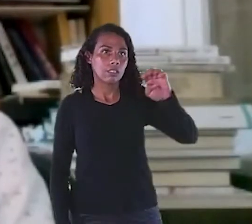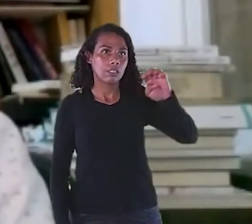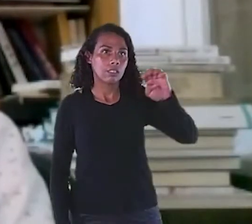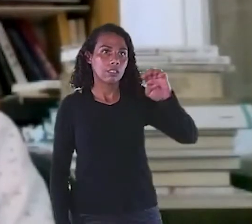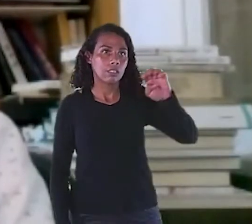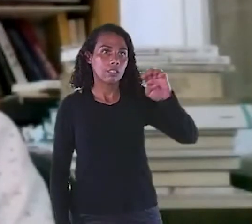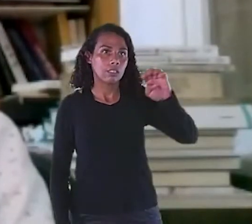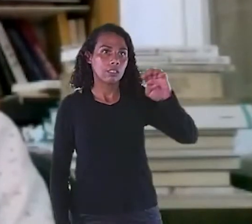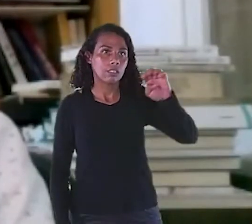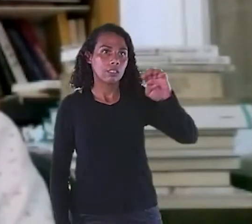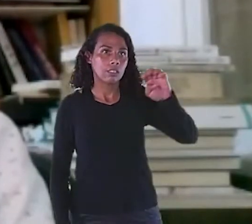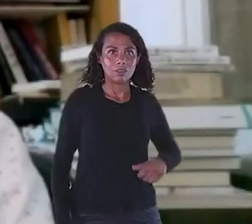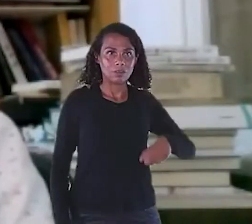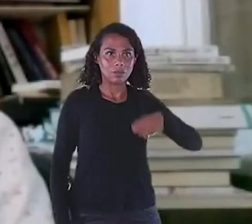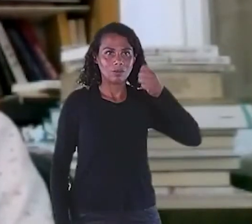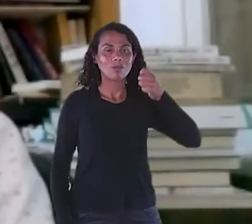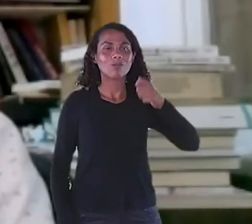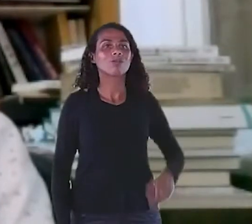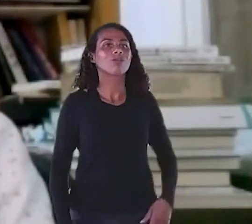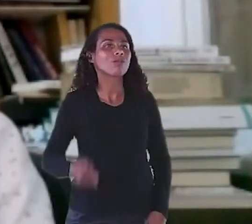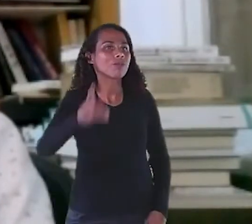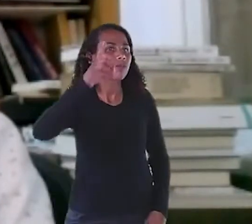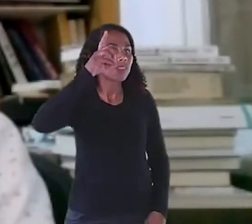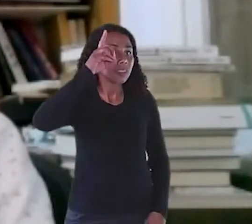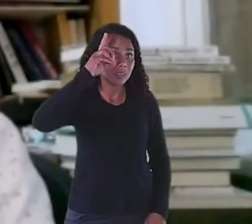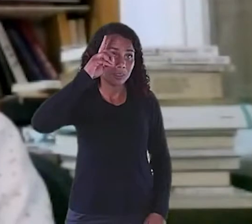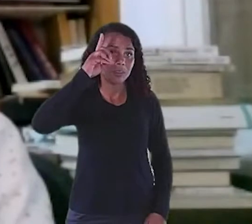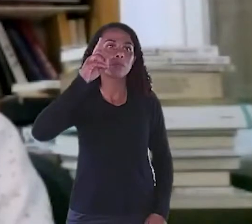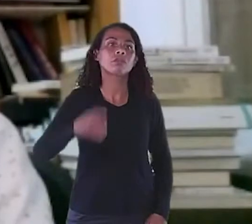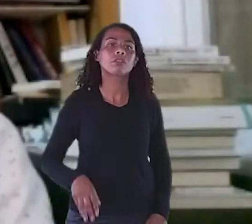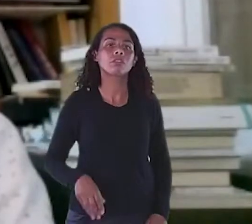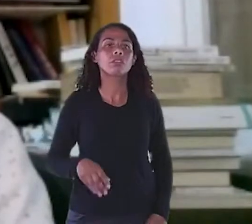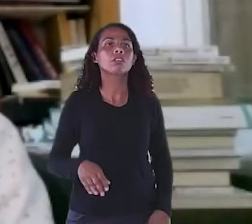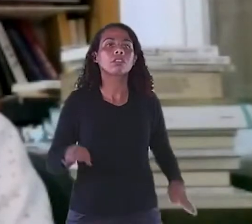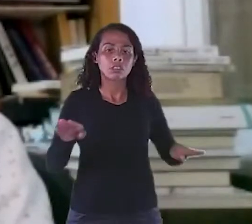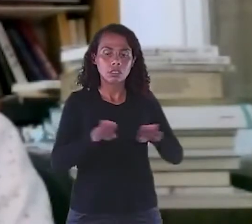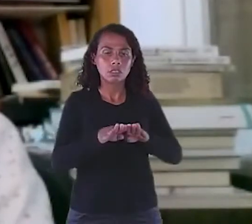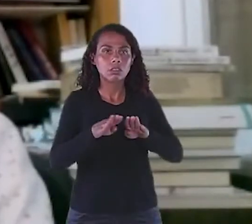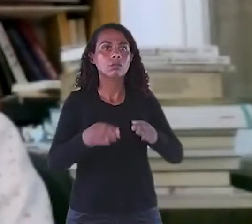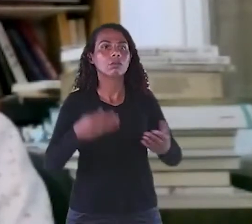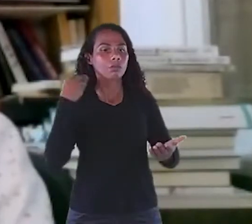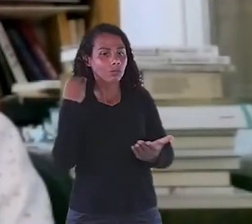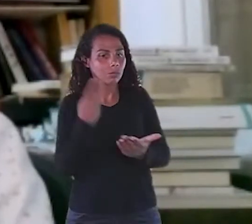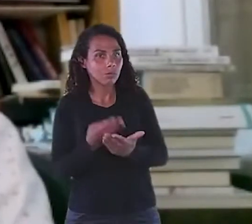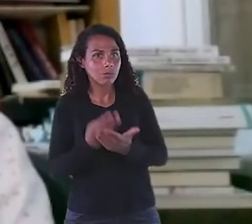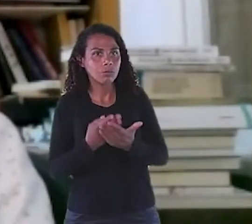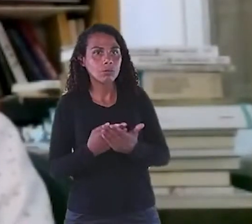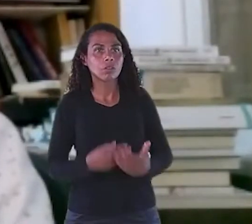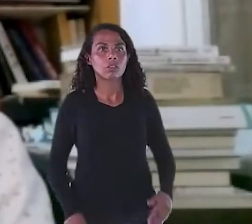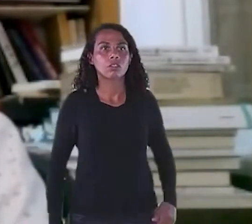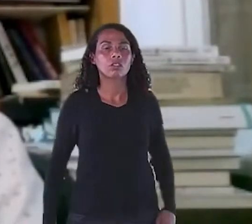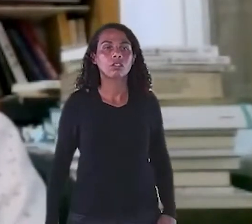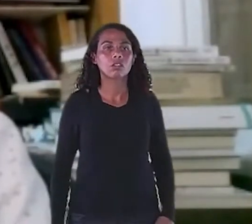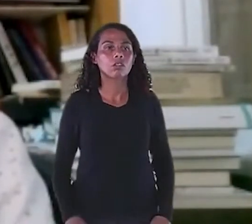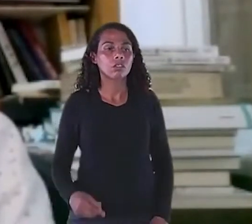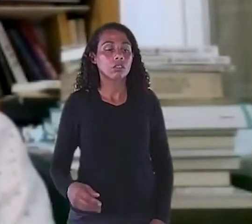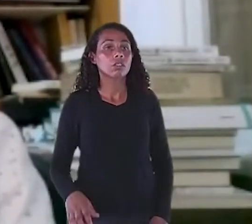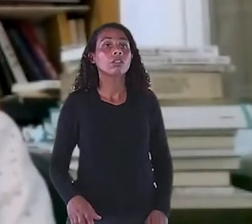Viana Martins não. Enfim, foi uma experiência muito boa, foi uma experiência de liberdade. Isso não estava no